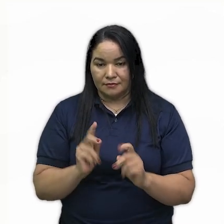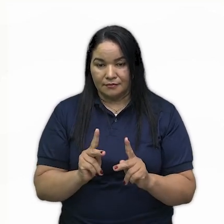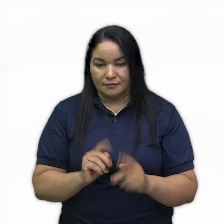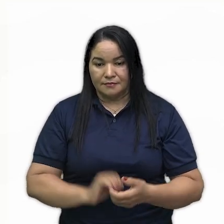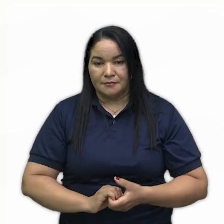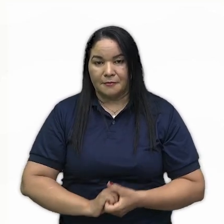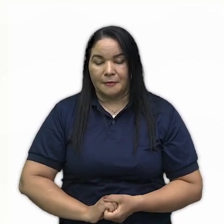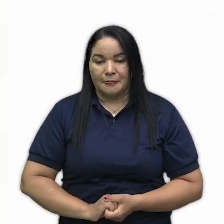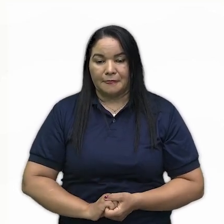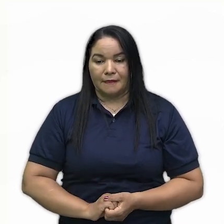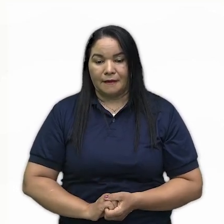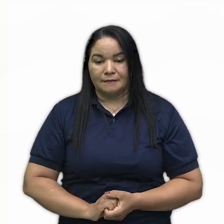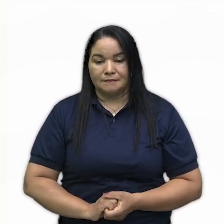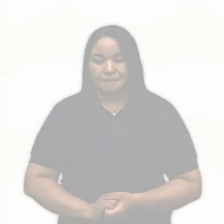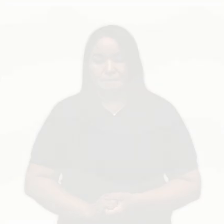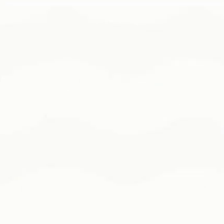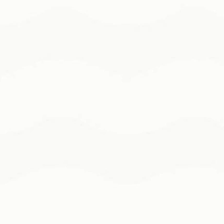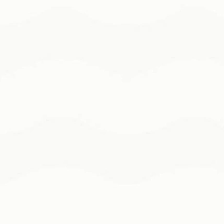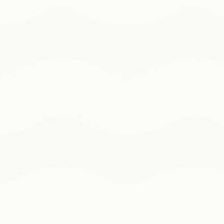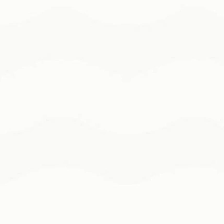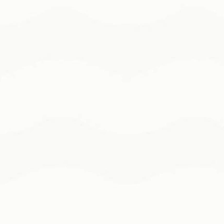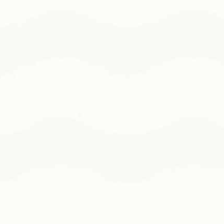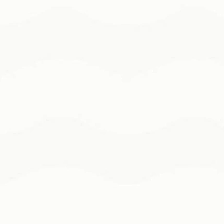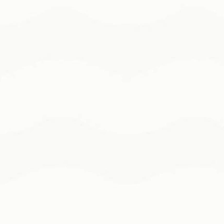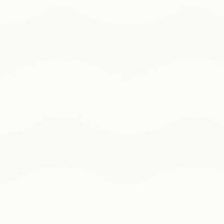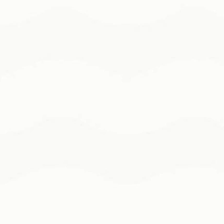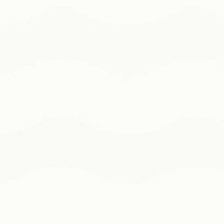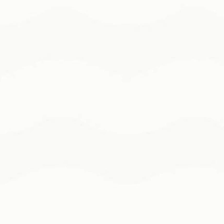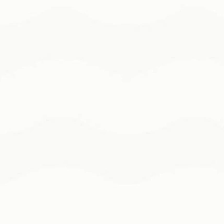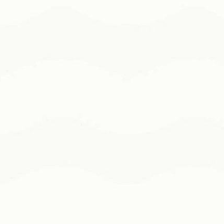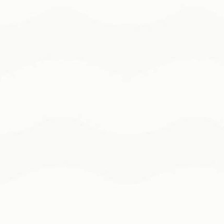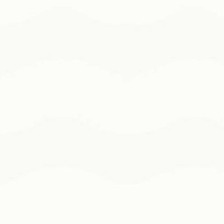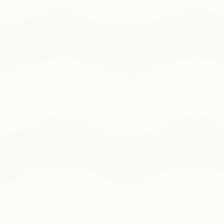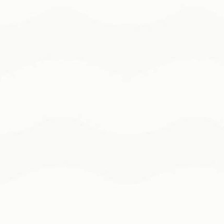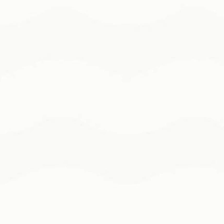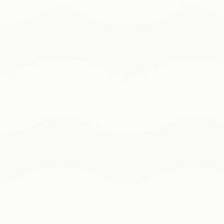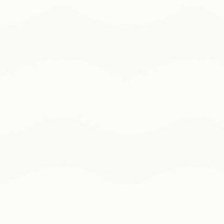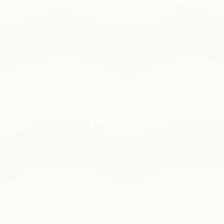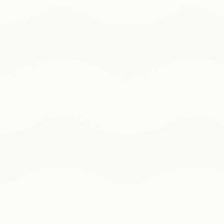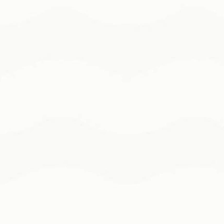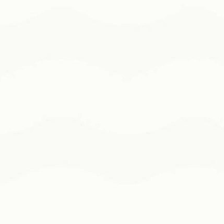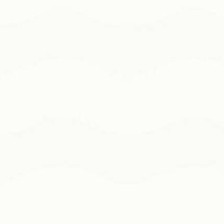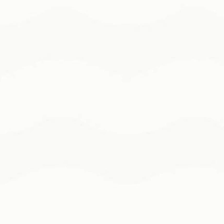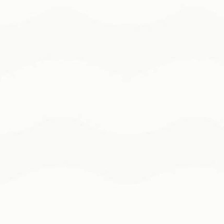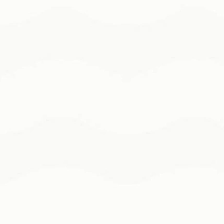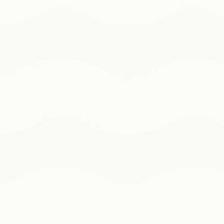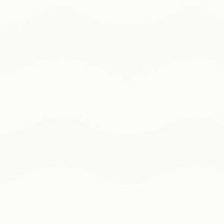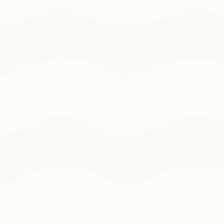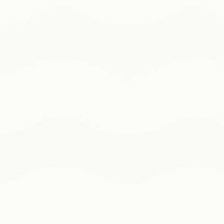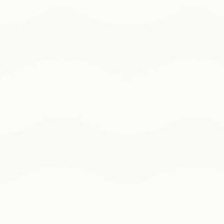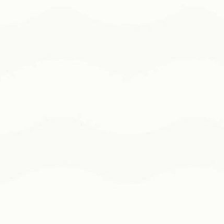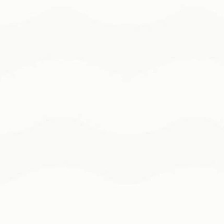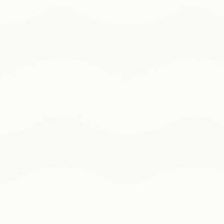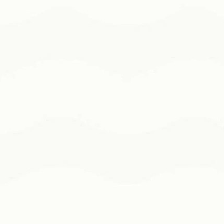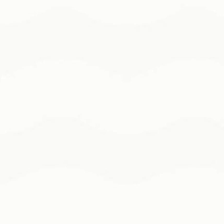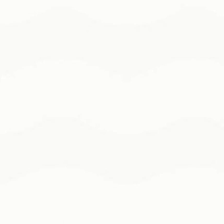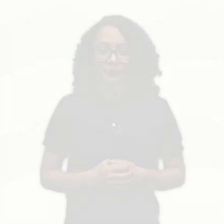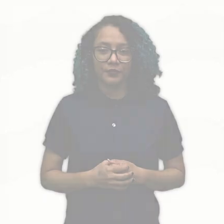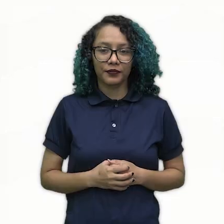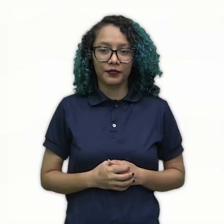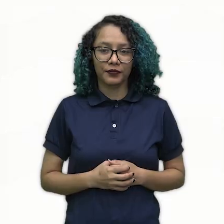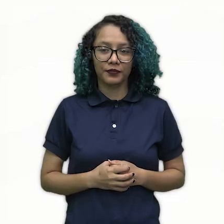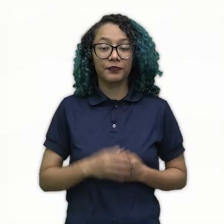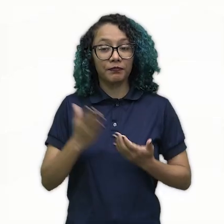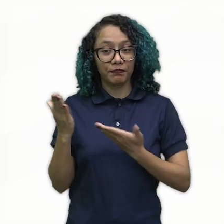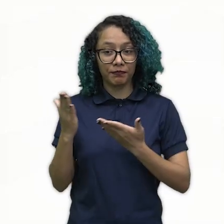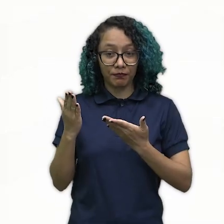bem? Então, essa daqui vai ser a fórmula do volume. Tudo bem?